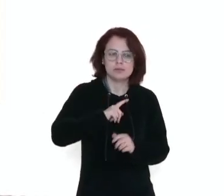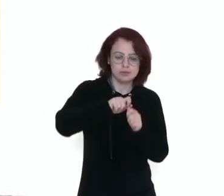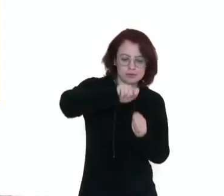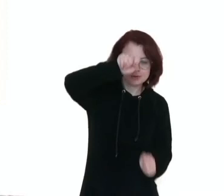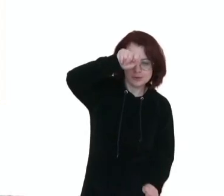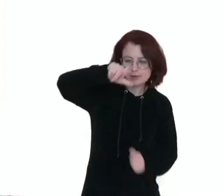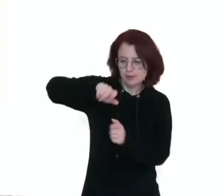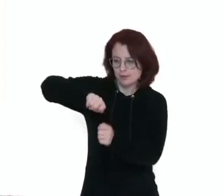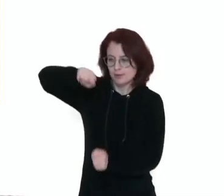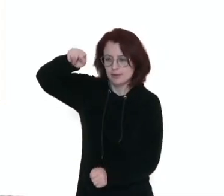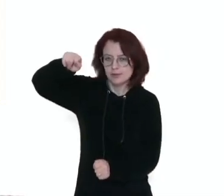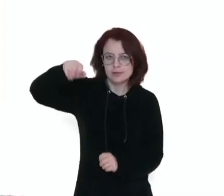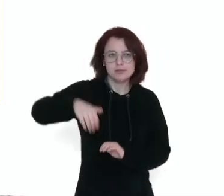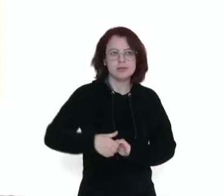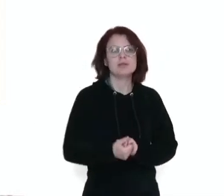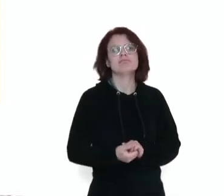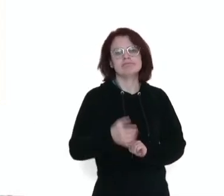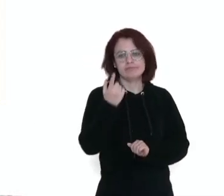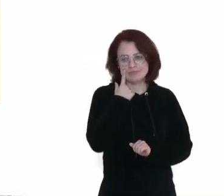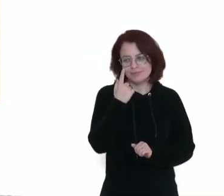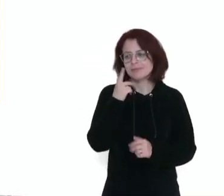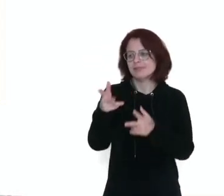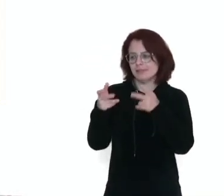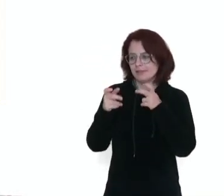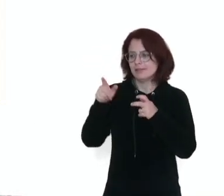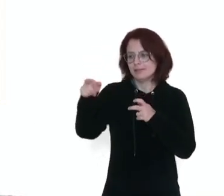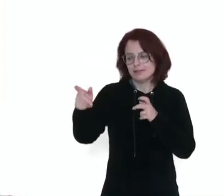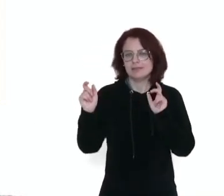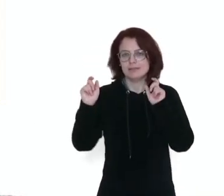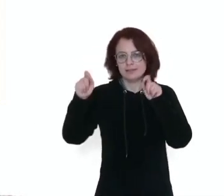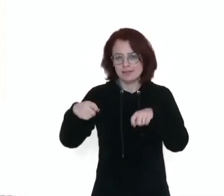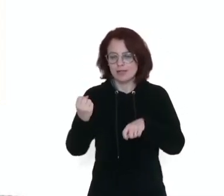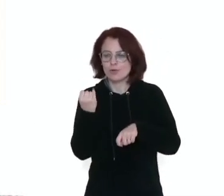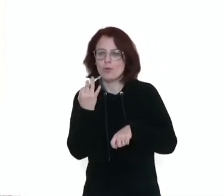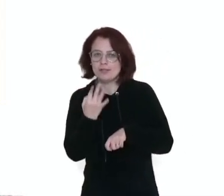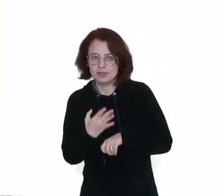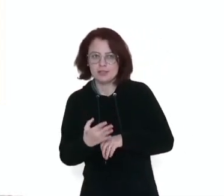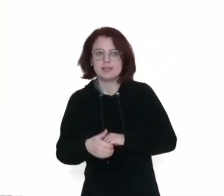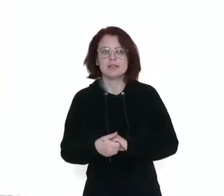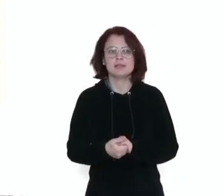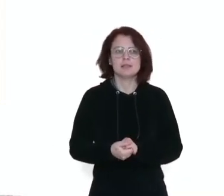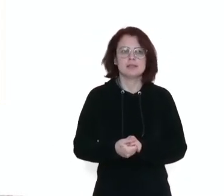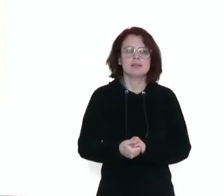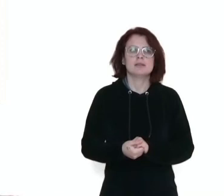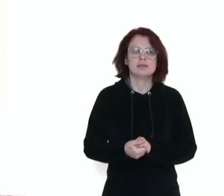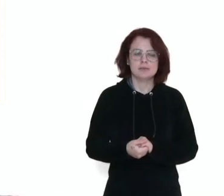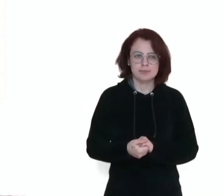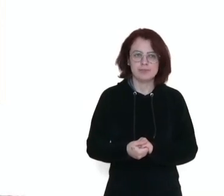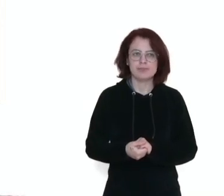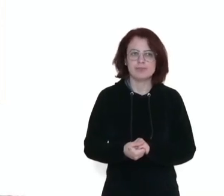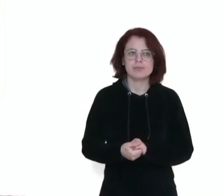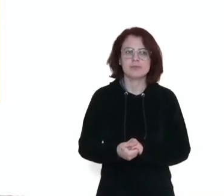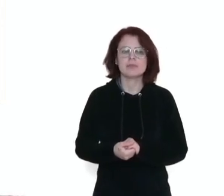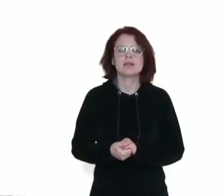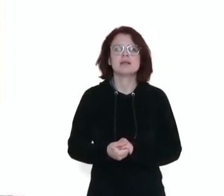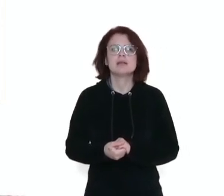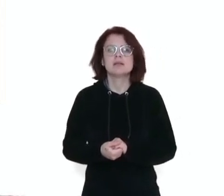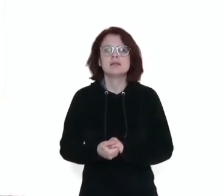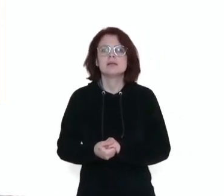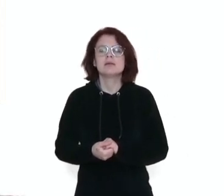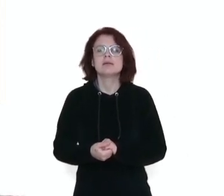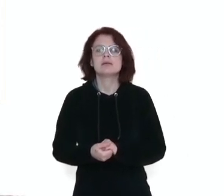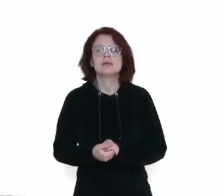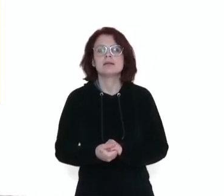tem, né, 1 metro e alguma coisa, a gente vai perceber que é possível quantificar numericamente esse mais, então ele é também um quantificador, portanto